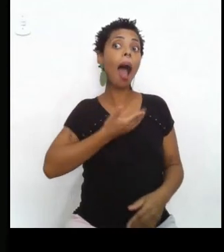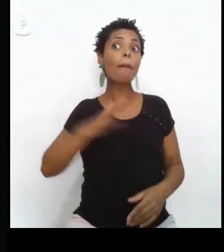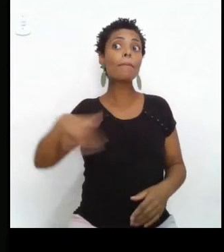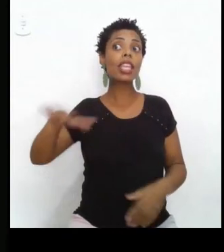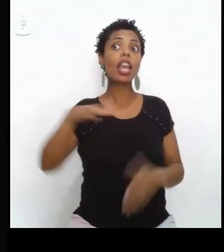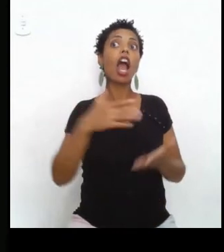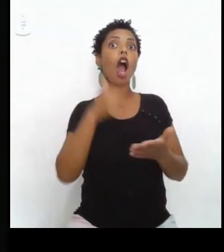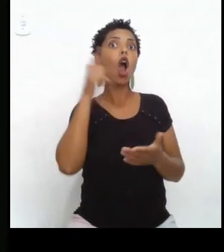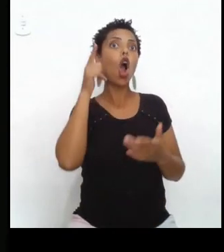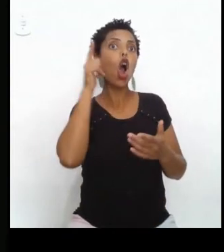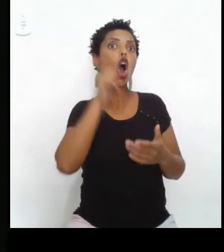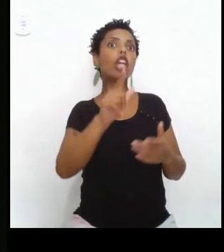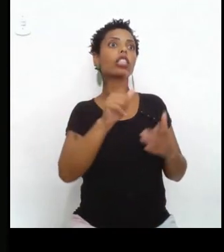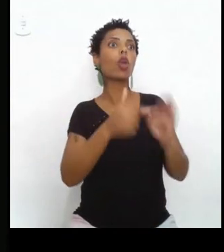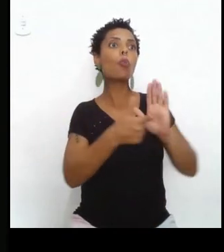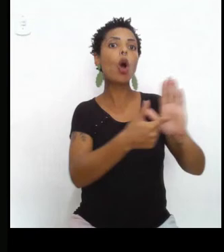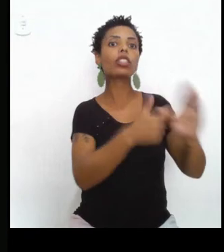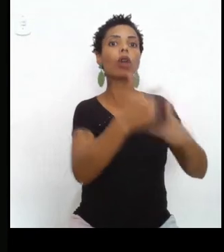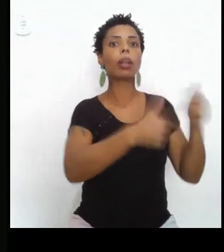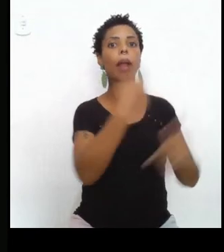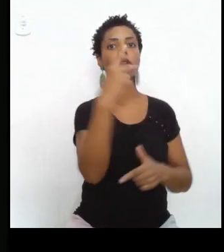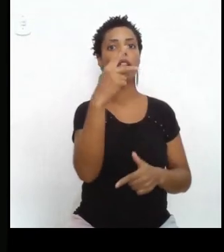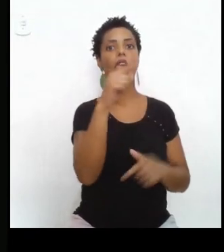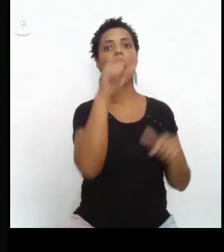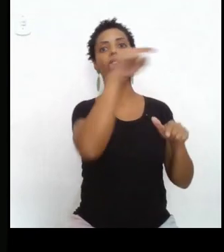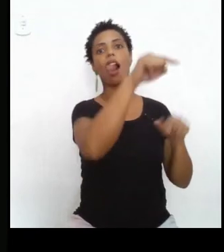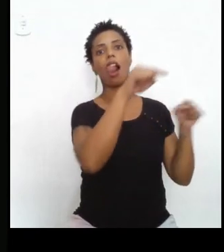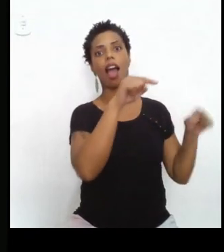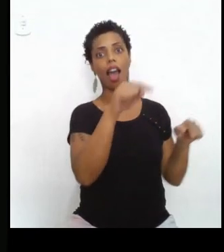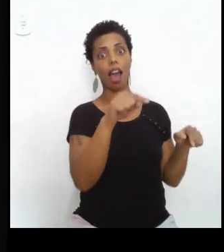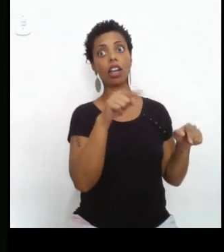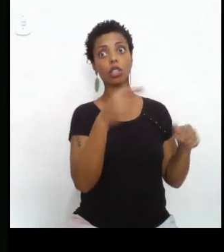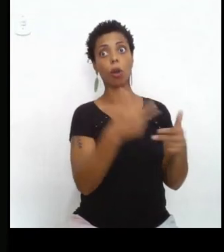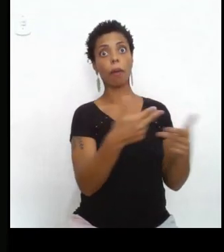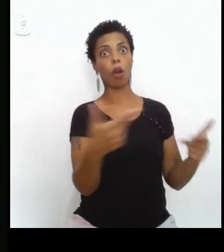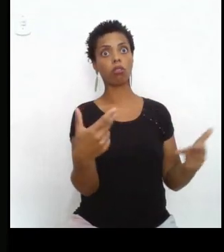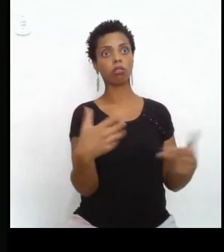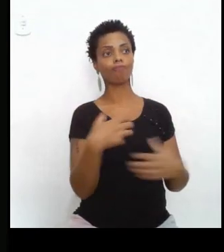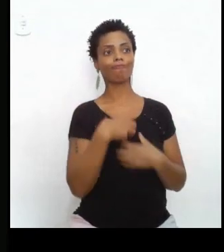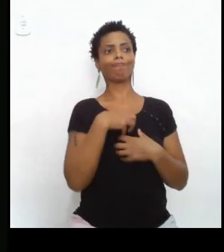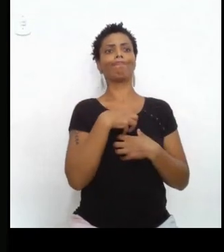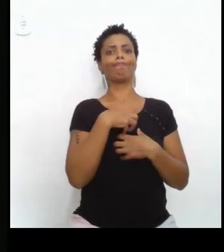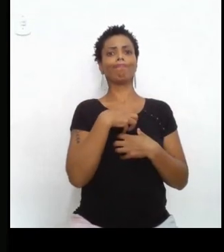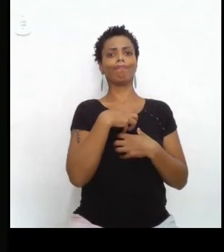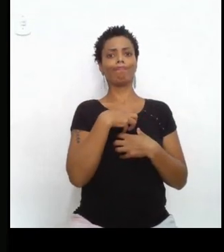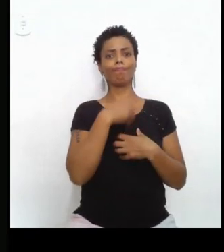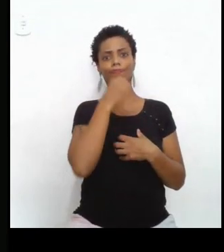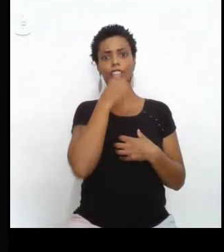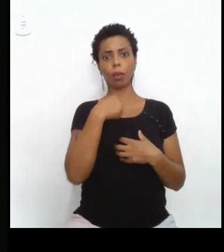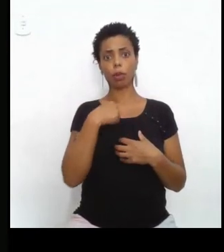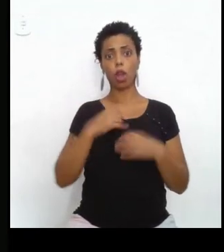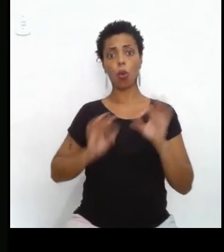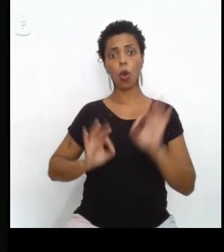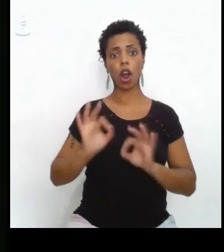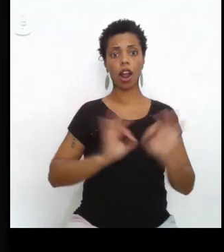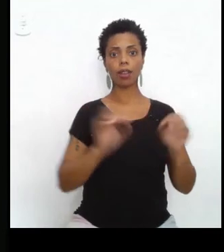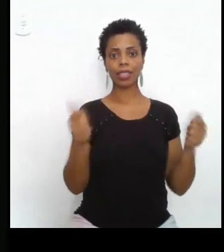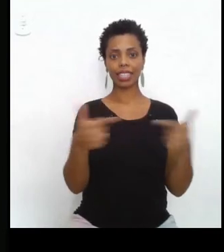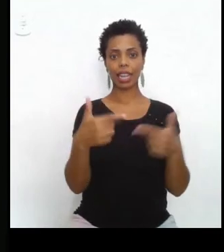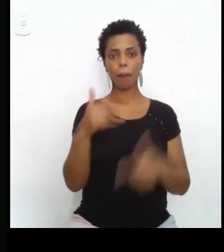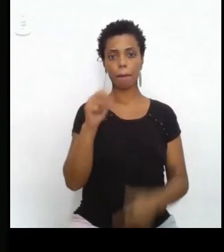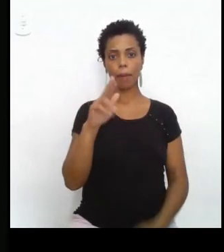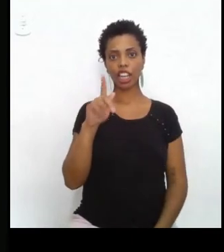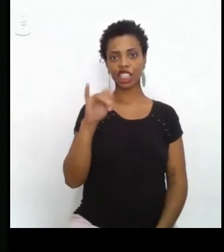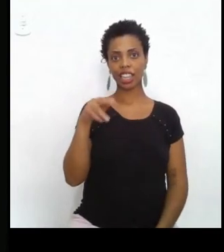trazendo seu trabalho e isso é algo sintomático né Eu por exemplo sou uma das organizadoras a marginália que uma